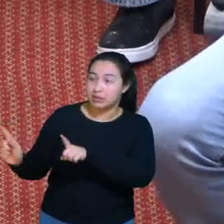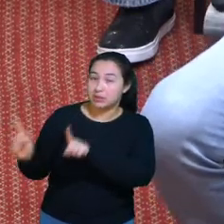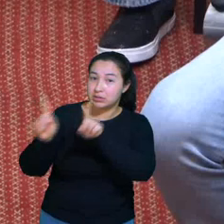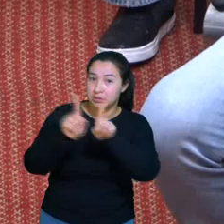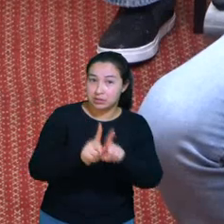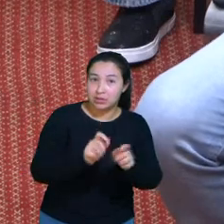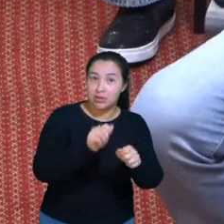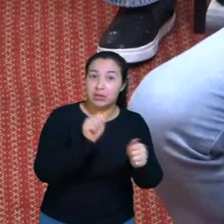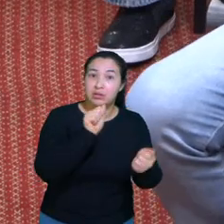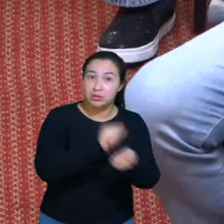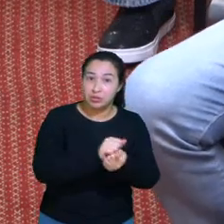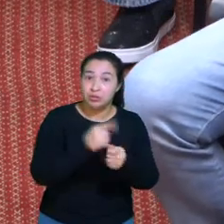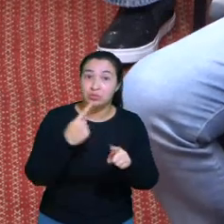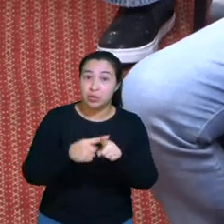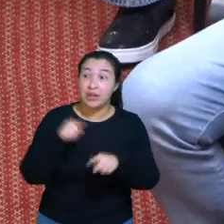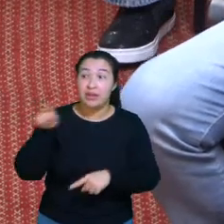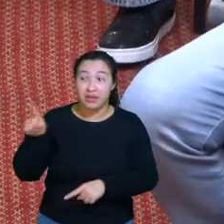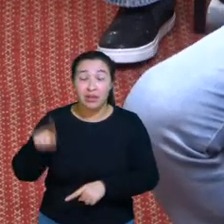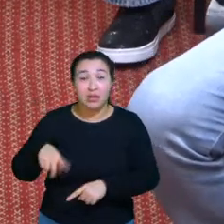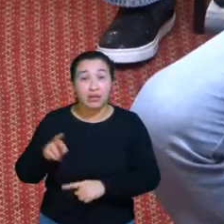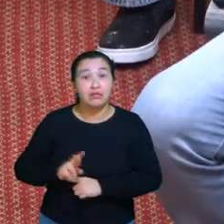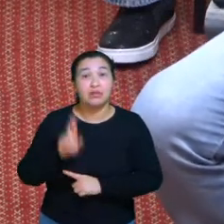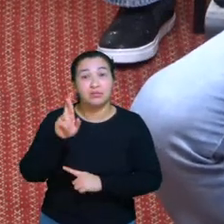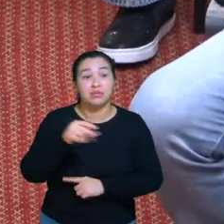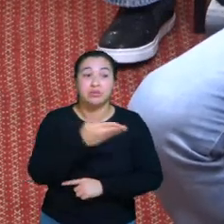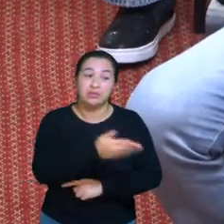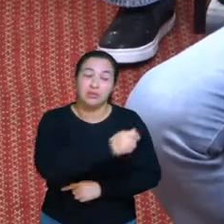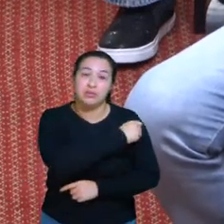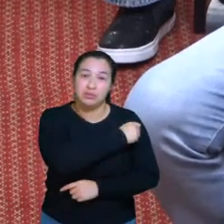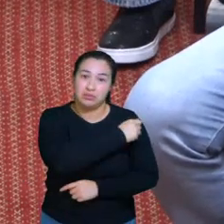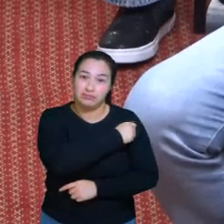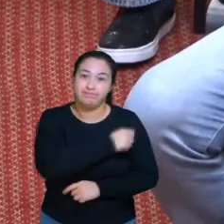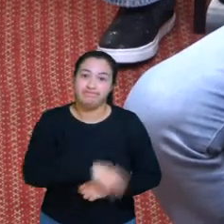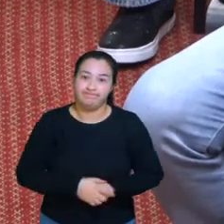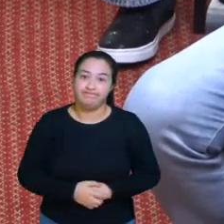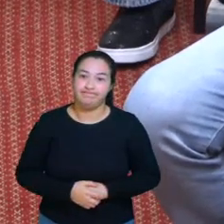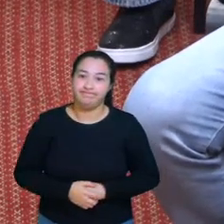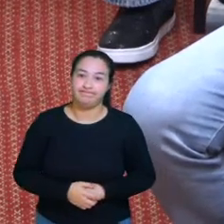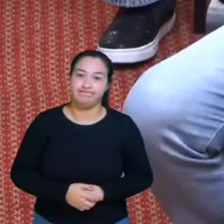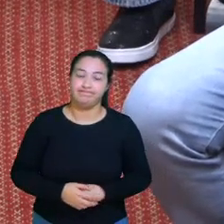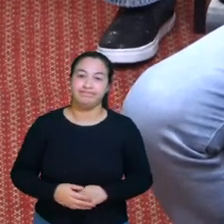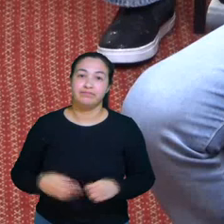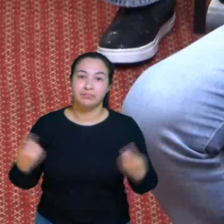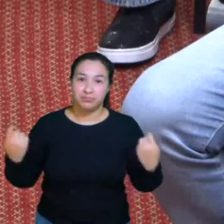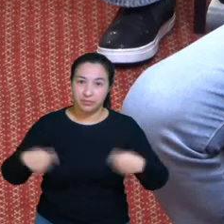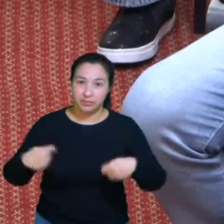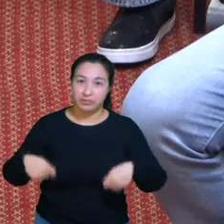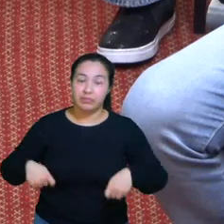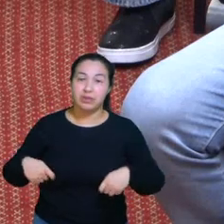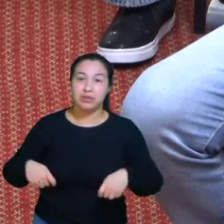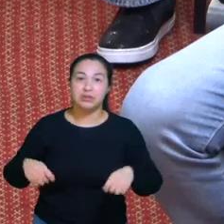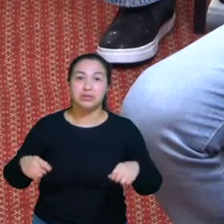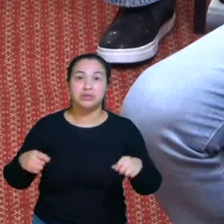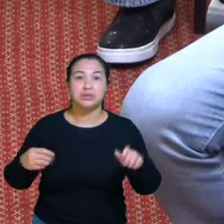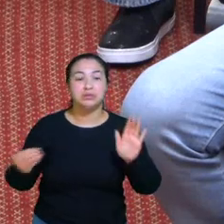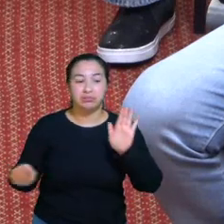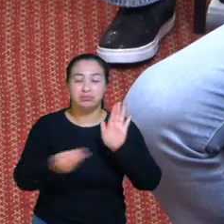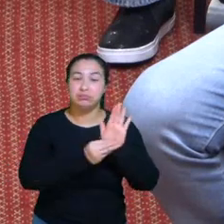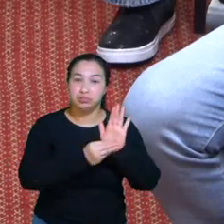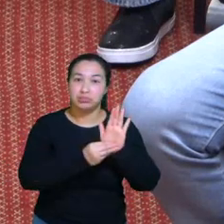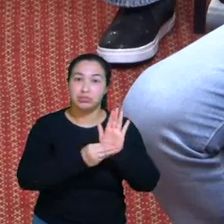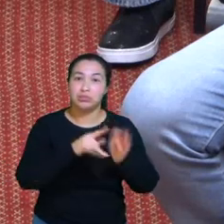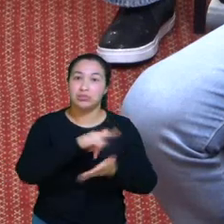sim é o responsável pelos alunos então nós nós queremos pontuar isso com com assertividade nesse documento